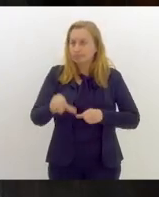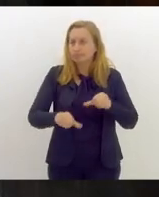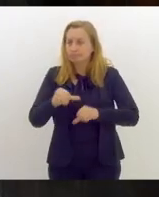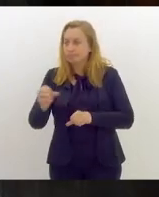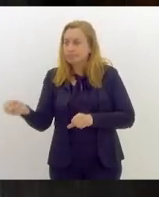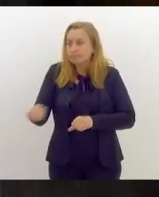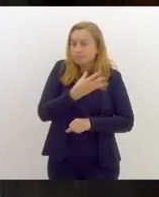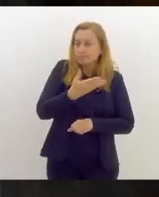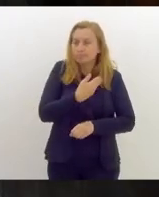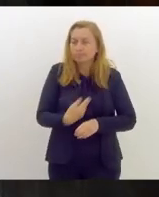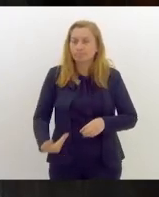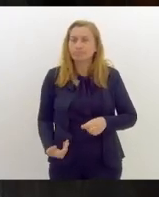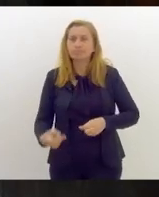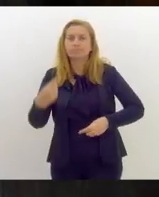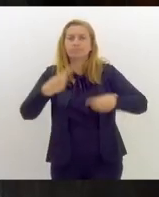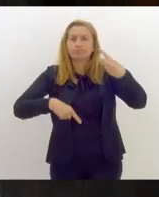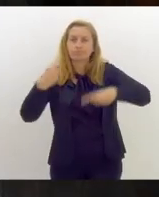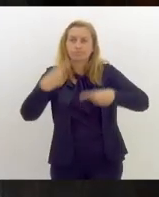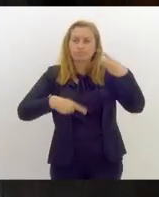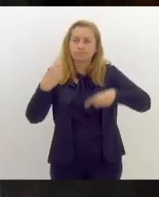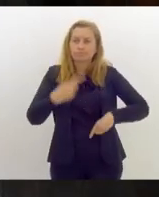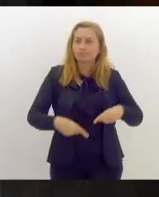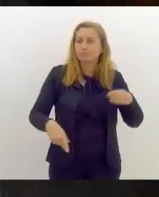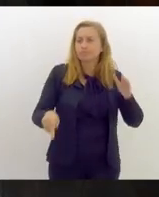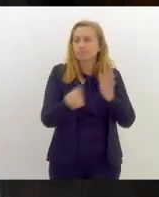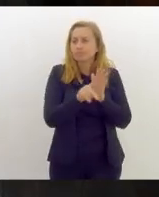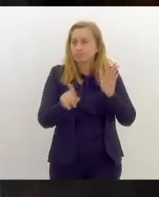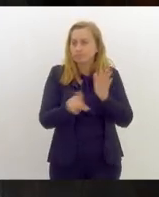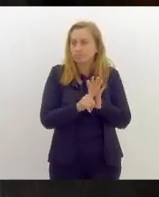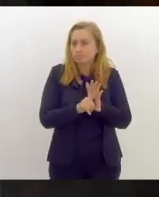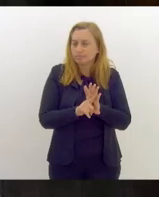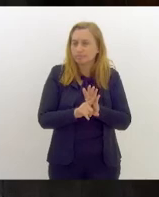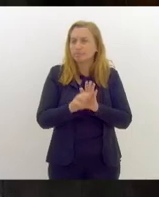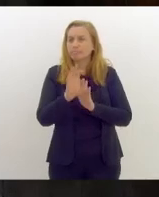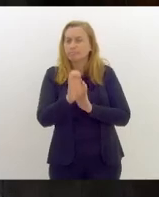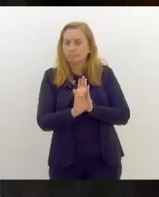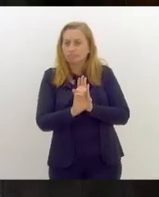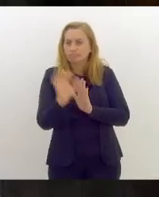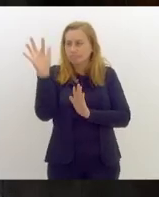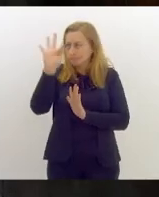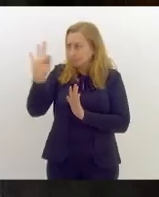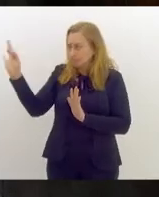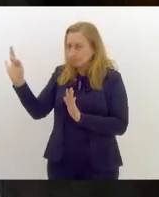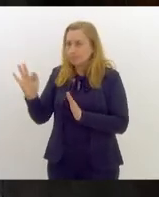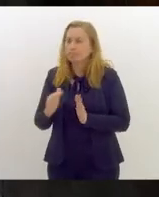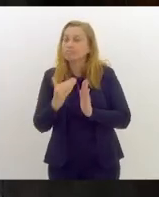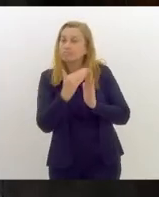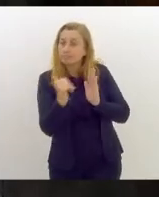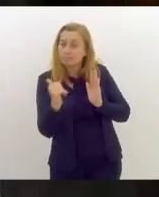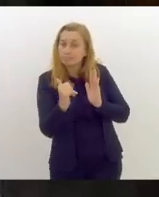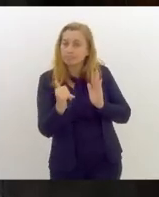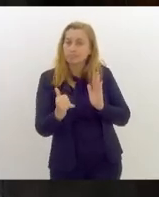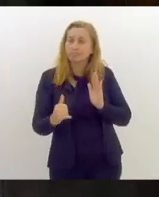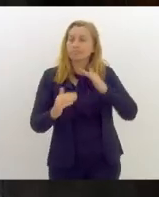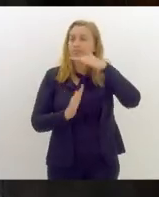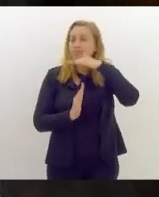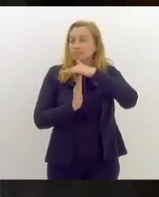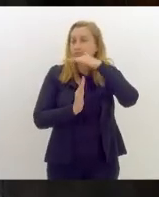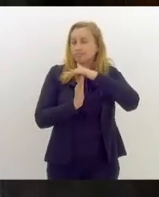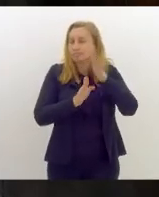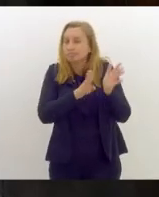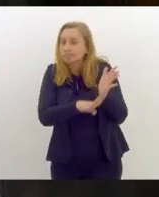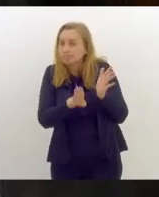discutindo a possibilidade de um projeto de emenda constitucional federal para tirar do teto do